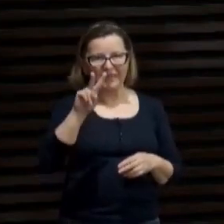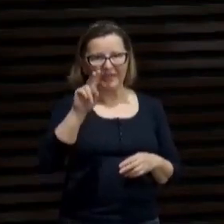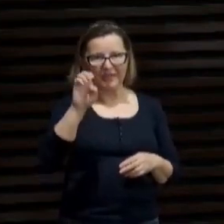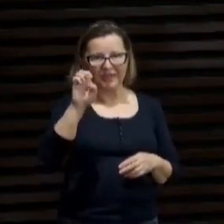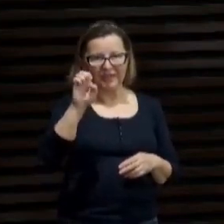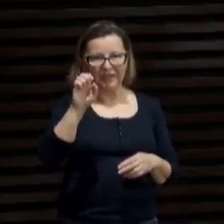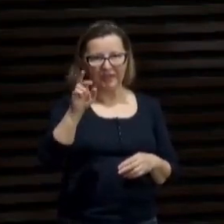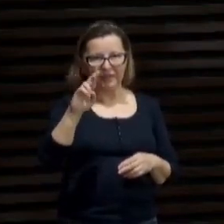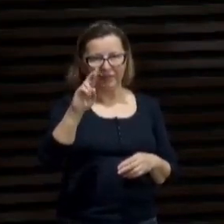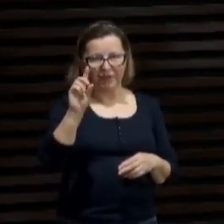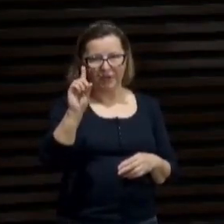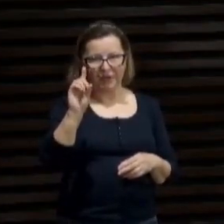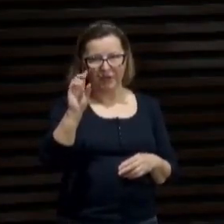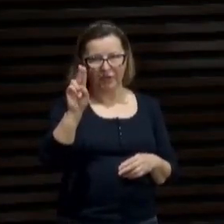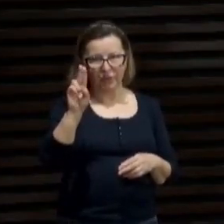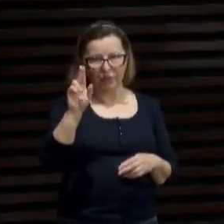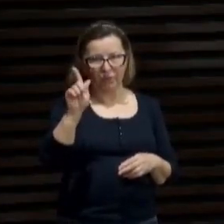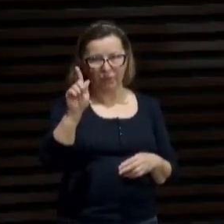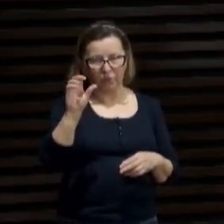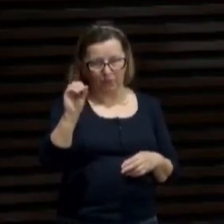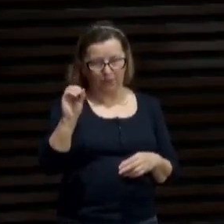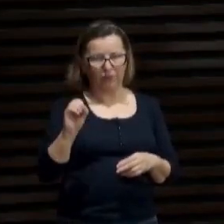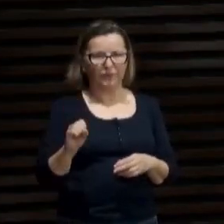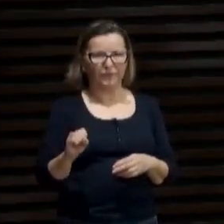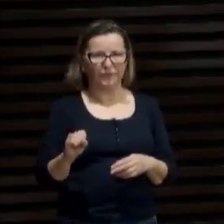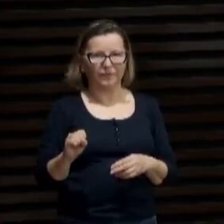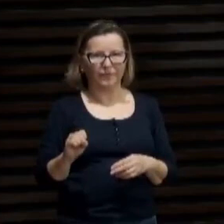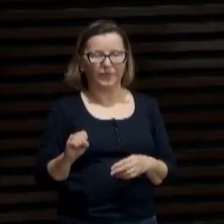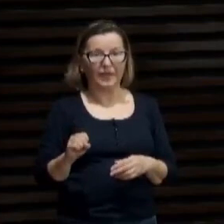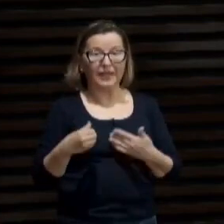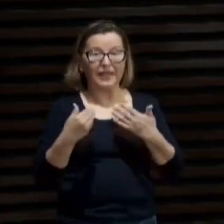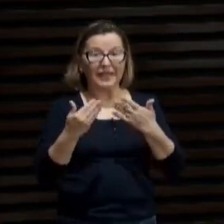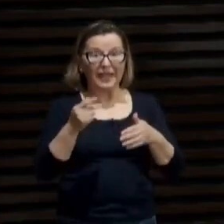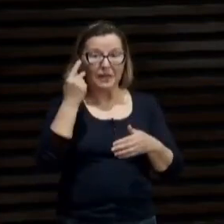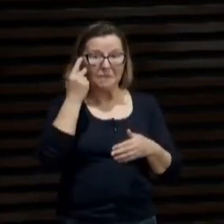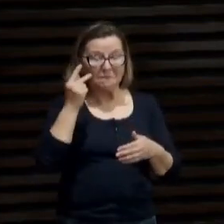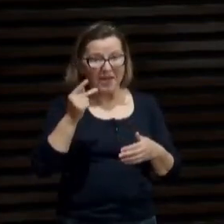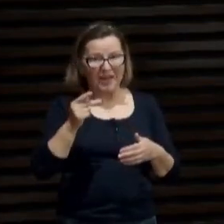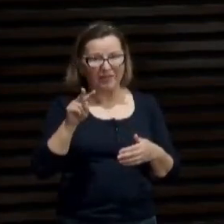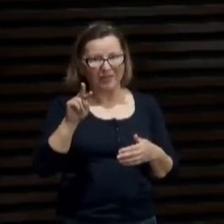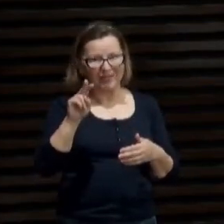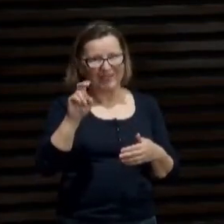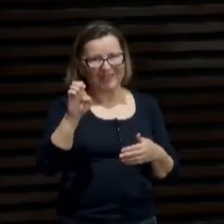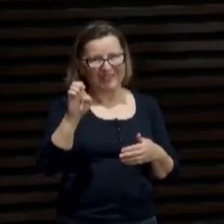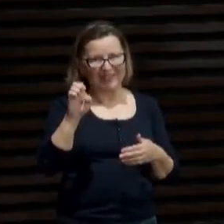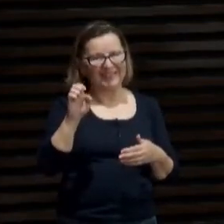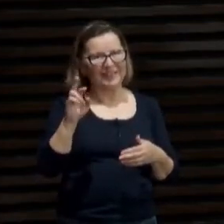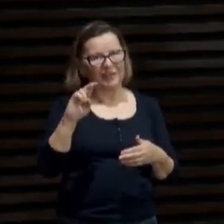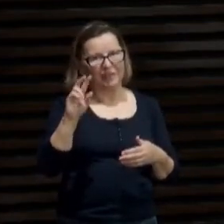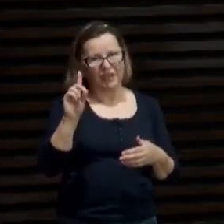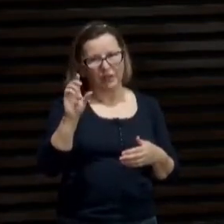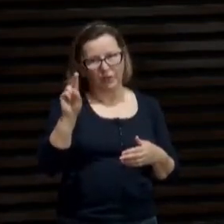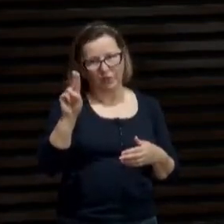atormentando pro resto da sua vida enquanto você tiver amargura e não perdoar aquele que precisa ser perdoado. Vai roubar completamente a sua alegria. Você